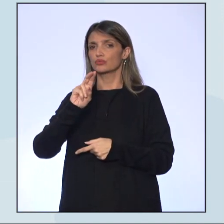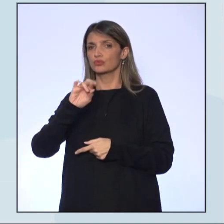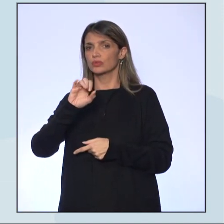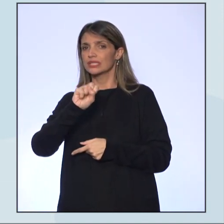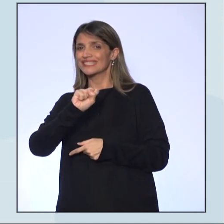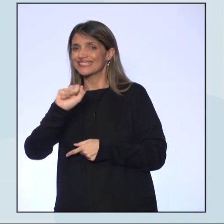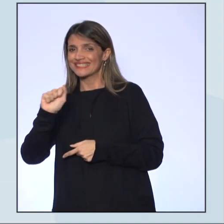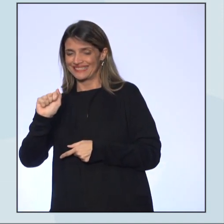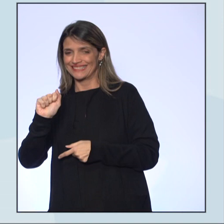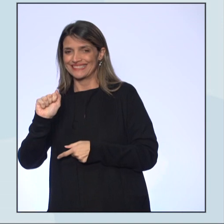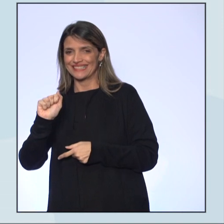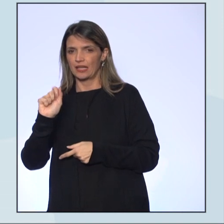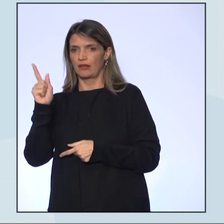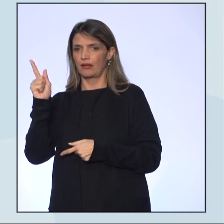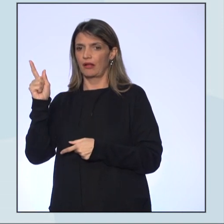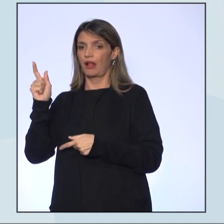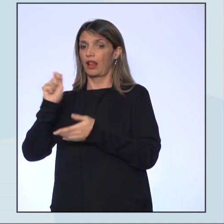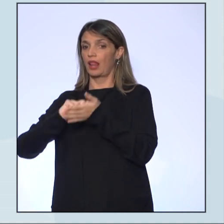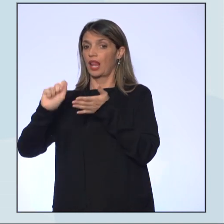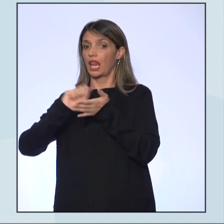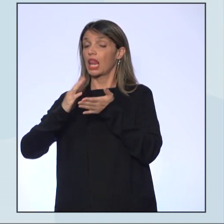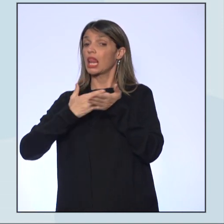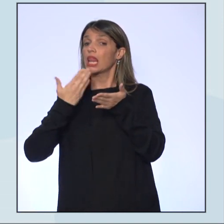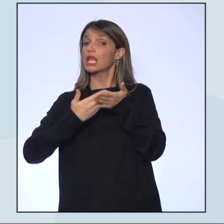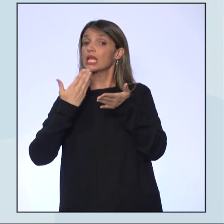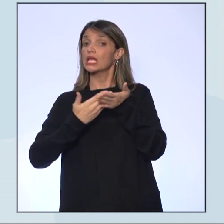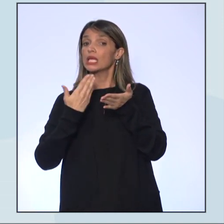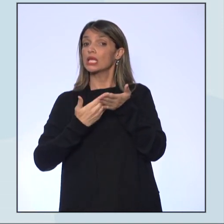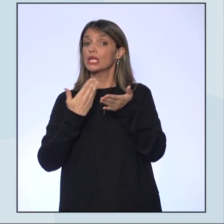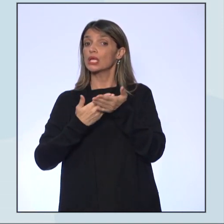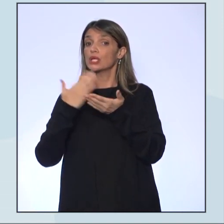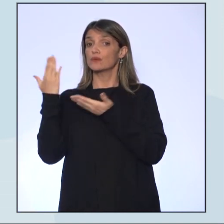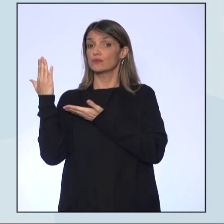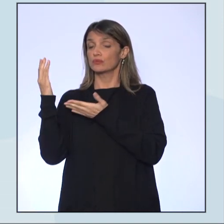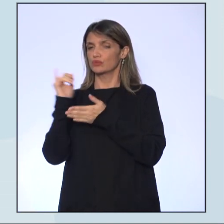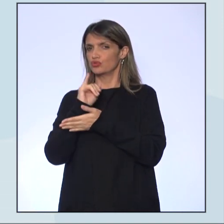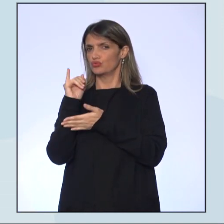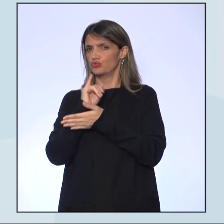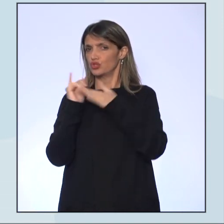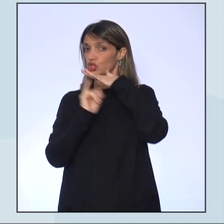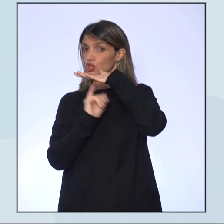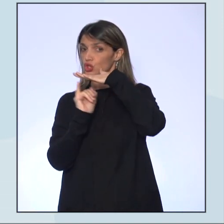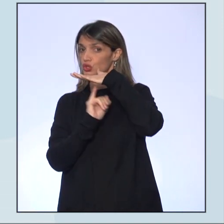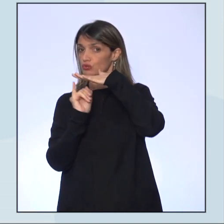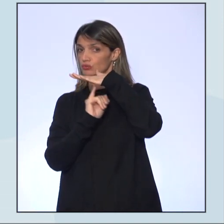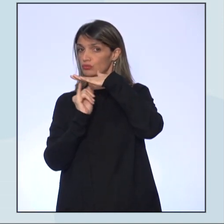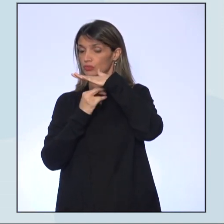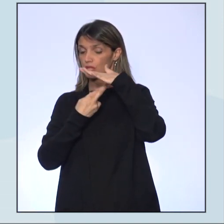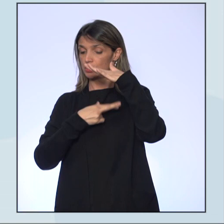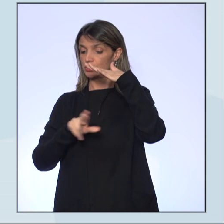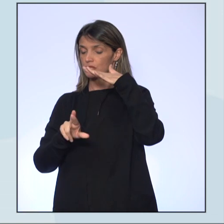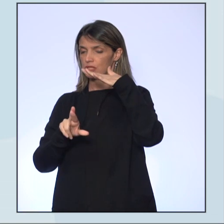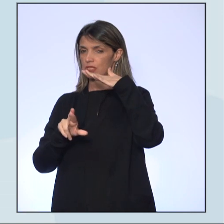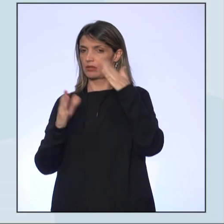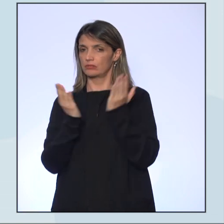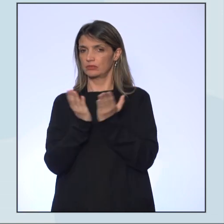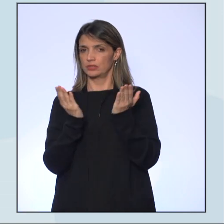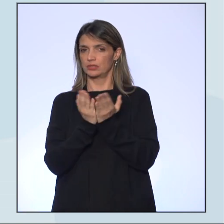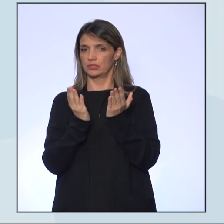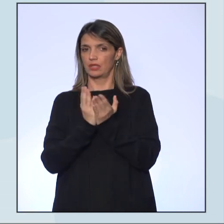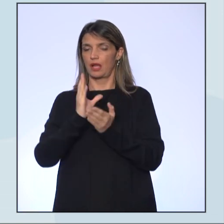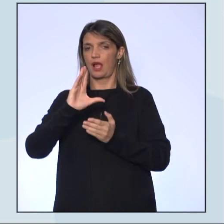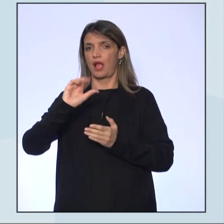livro Institutas da Religião Cristã, que contém ali boa parte da doutrina calvinista,